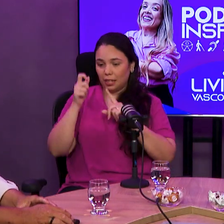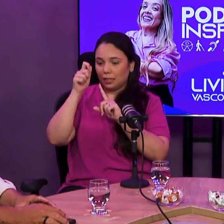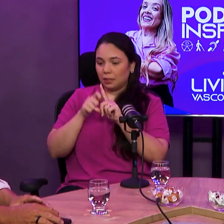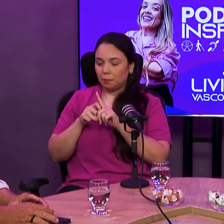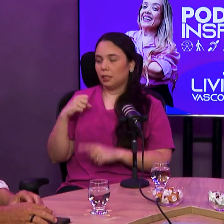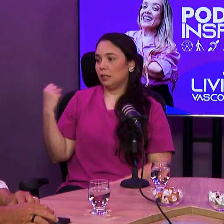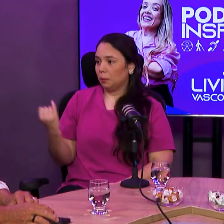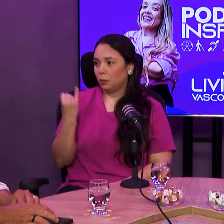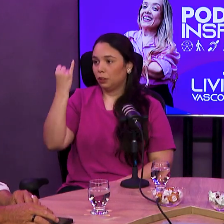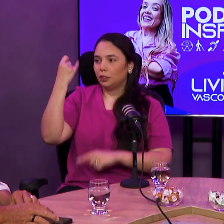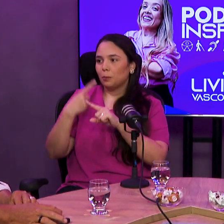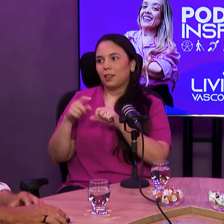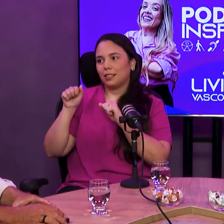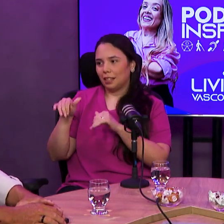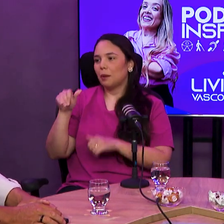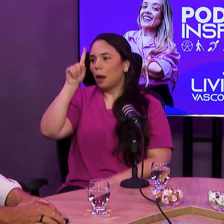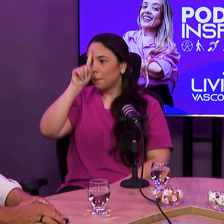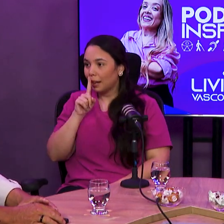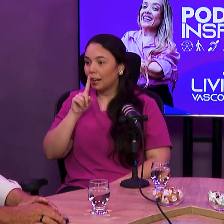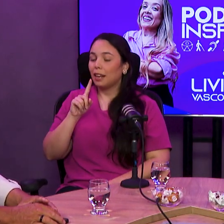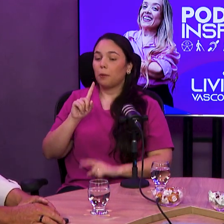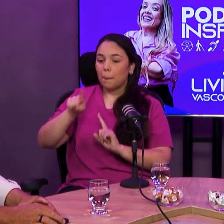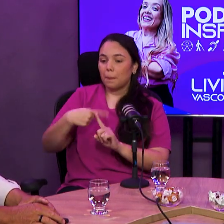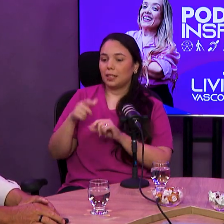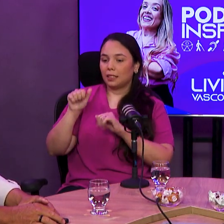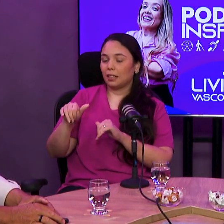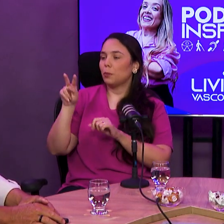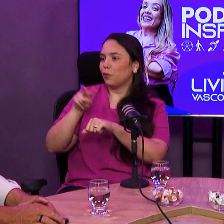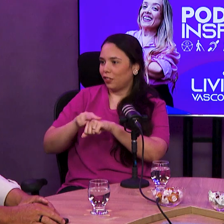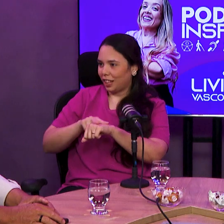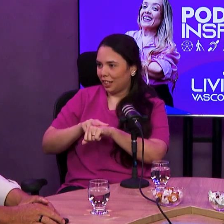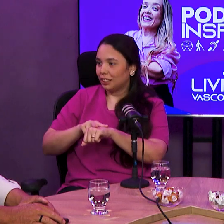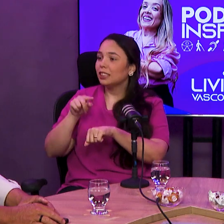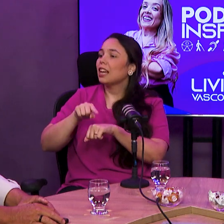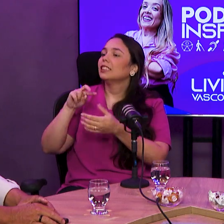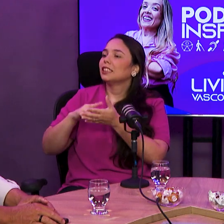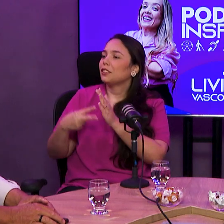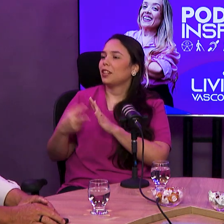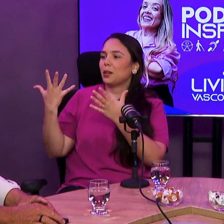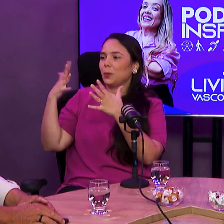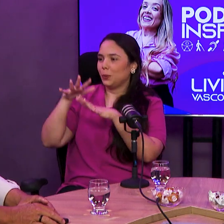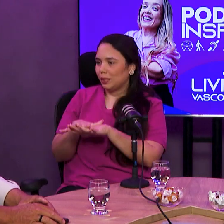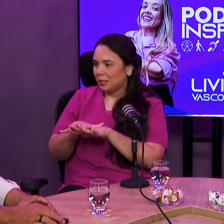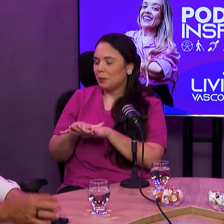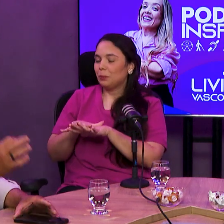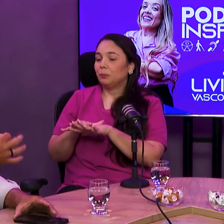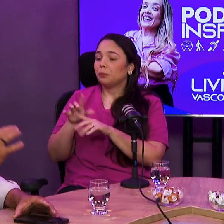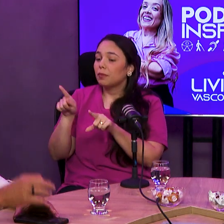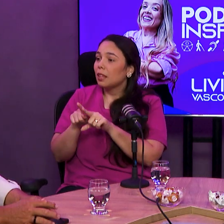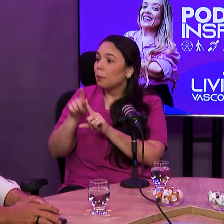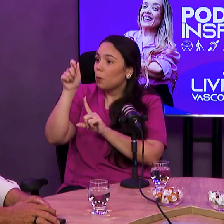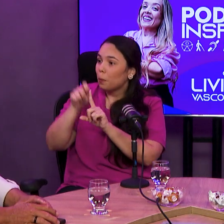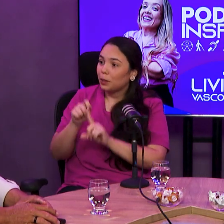importante, porque é o Setembro Amarelo, mas o Setembro Verde, né? Que é o nosso mês, o Setembro da Inclusão. E também é o mês